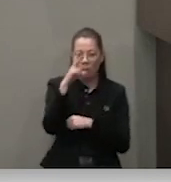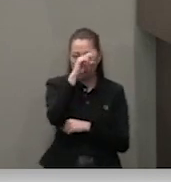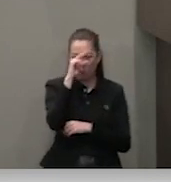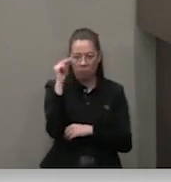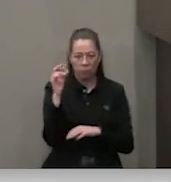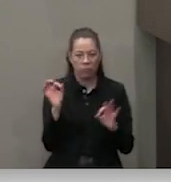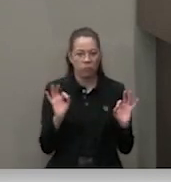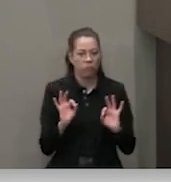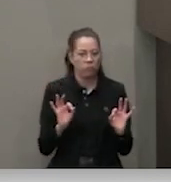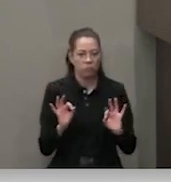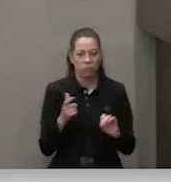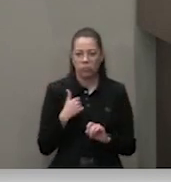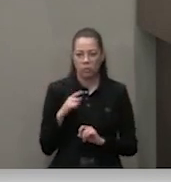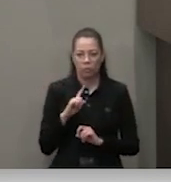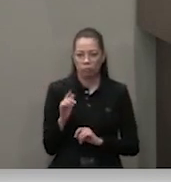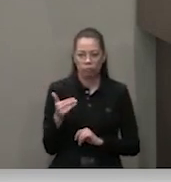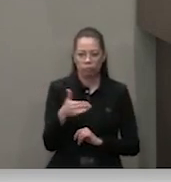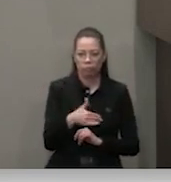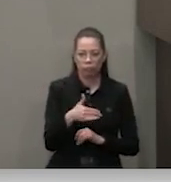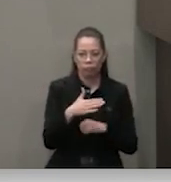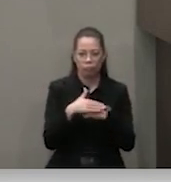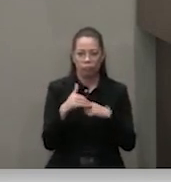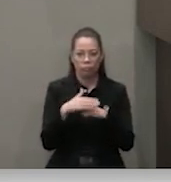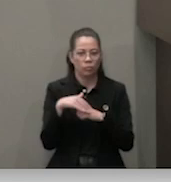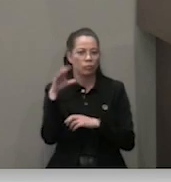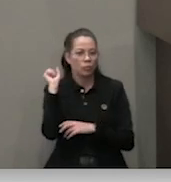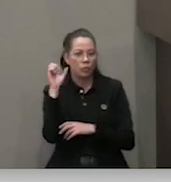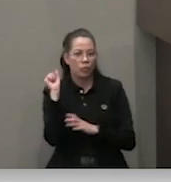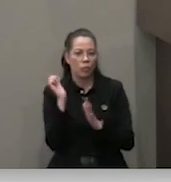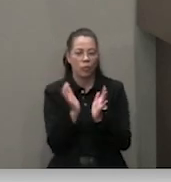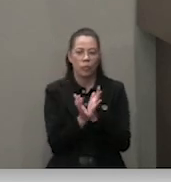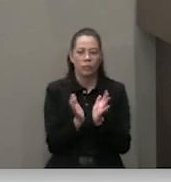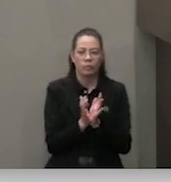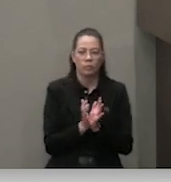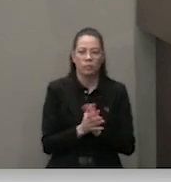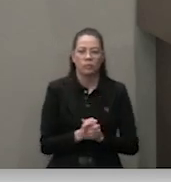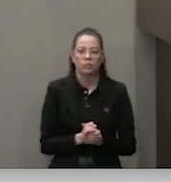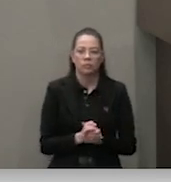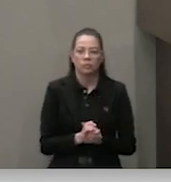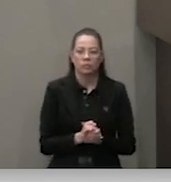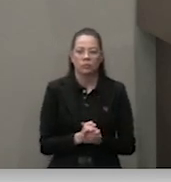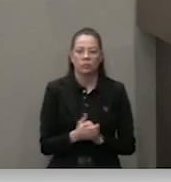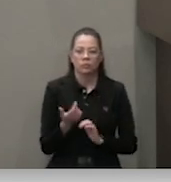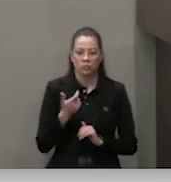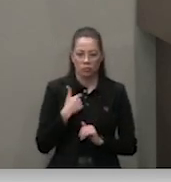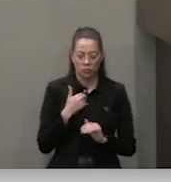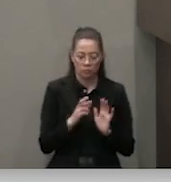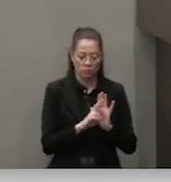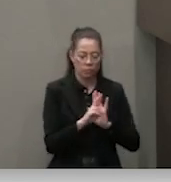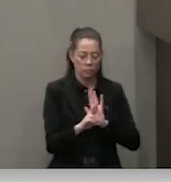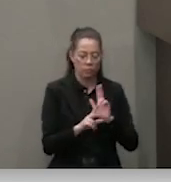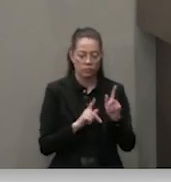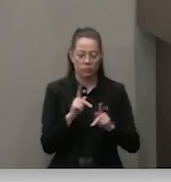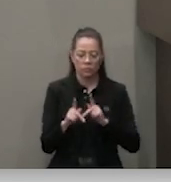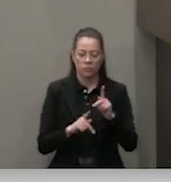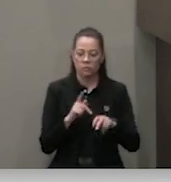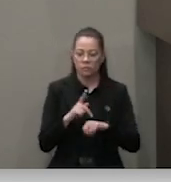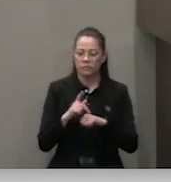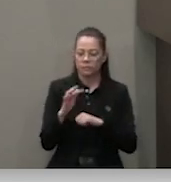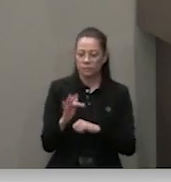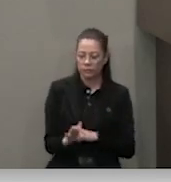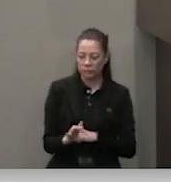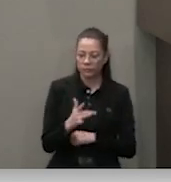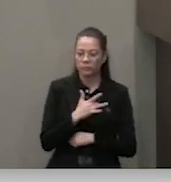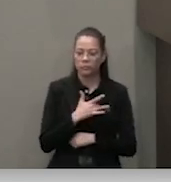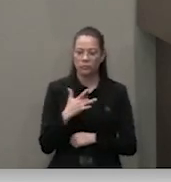Municipal eu não vim aqui para agradar os ouvidos dos meus colegas vereadores eu tô aqui para representar a população de passofundo